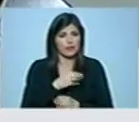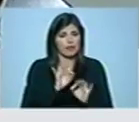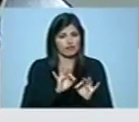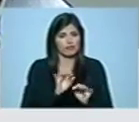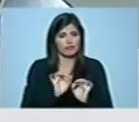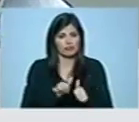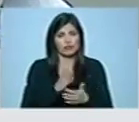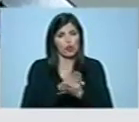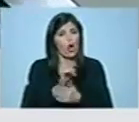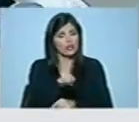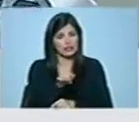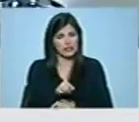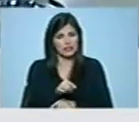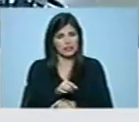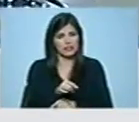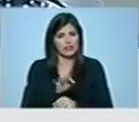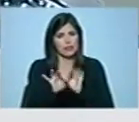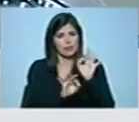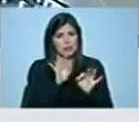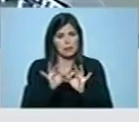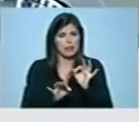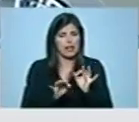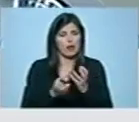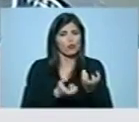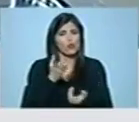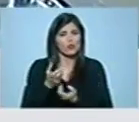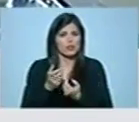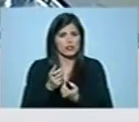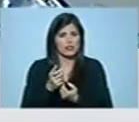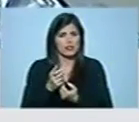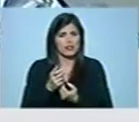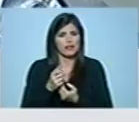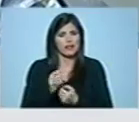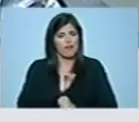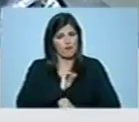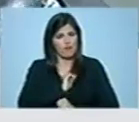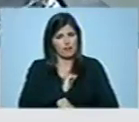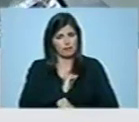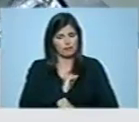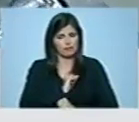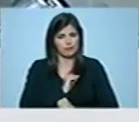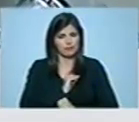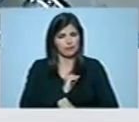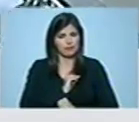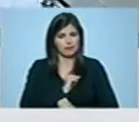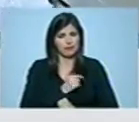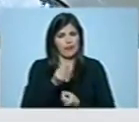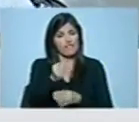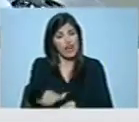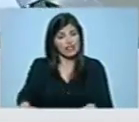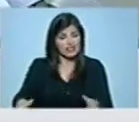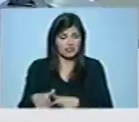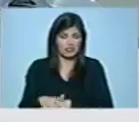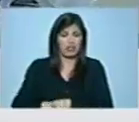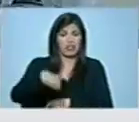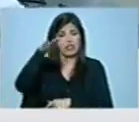para vocês. Vou montar-vos um cozido mais ou menos, o cozido da minha, claro, da minha infância, da minha